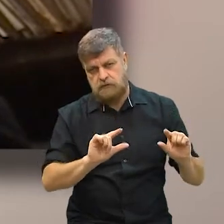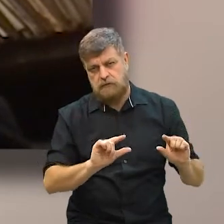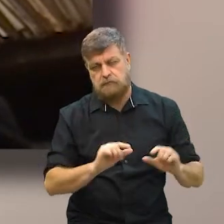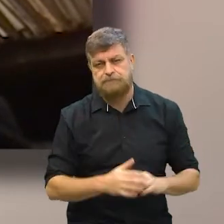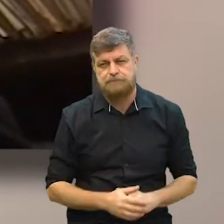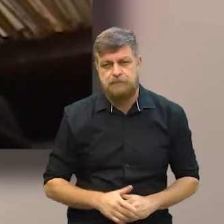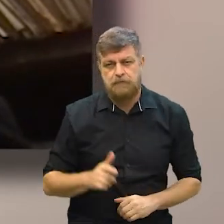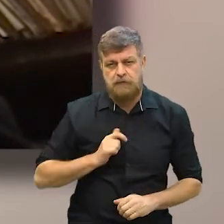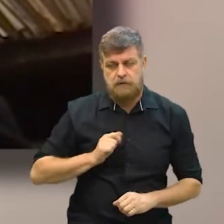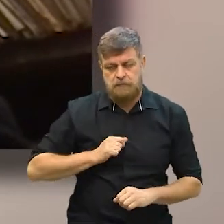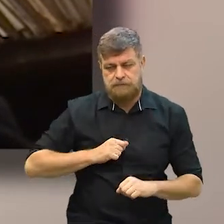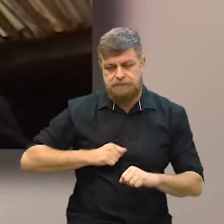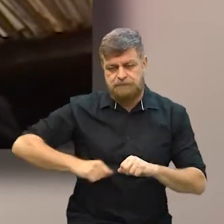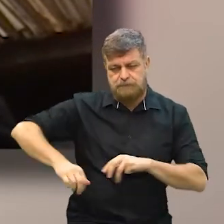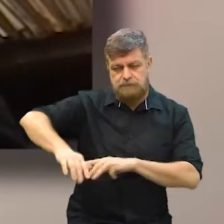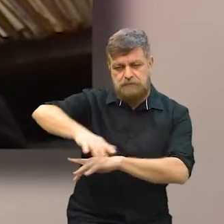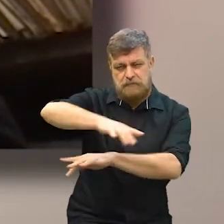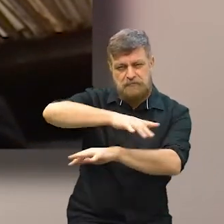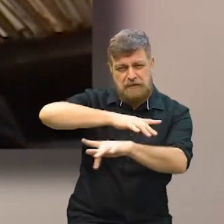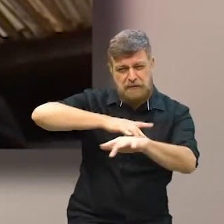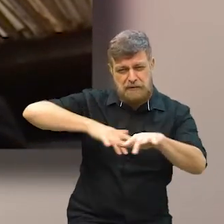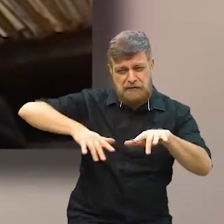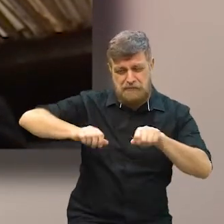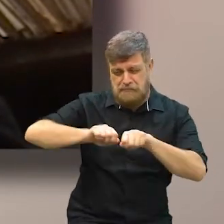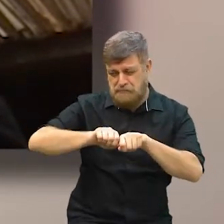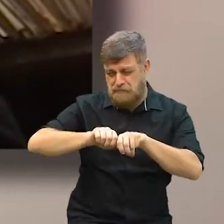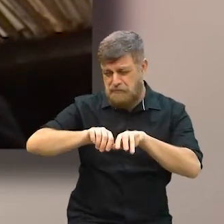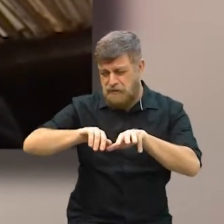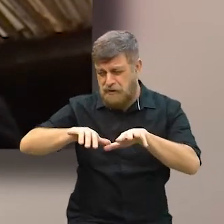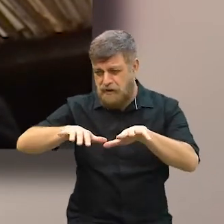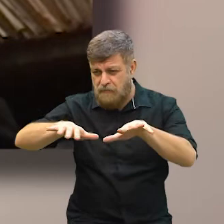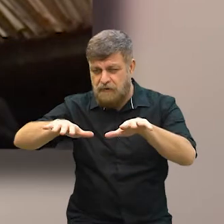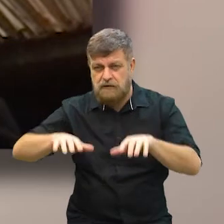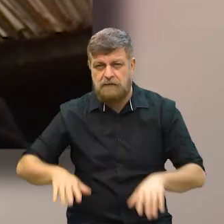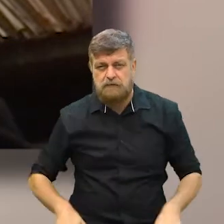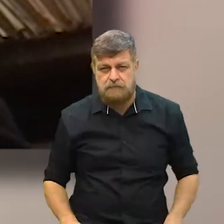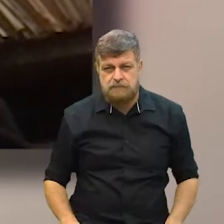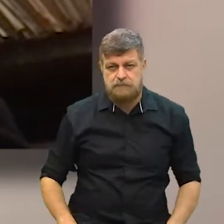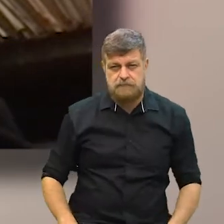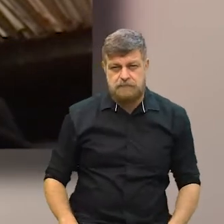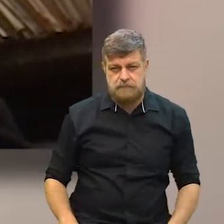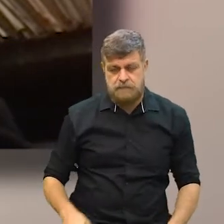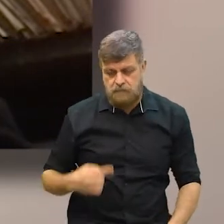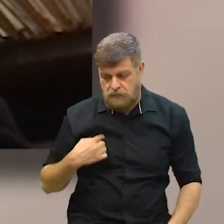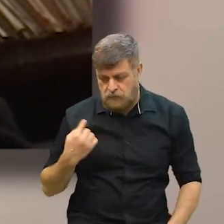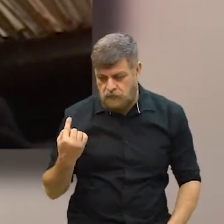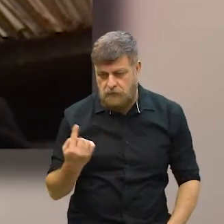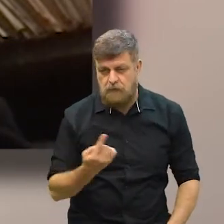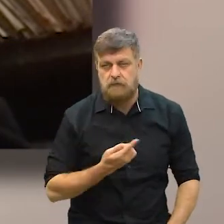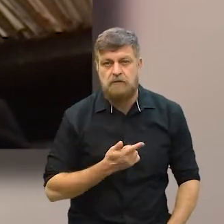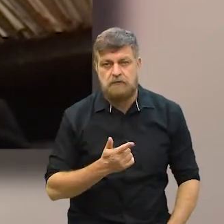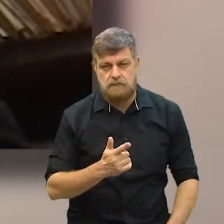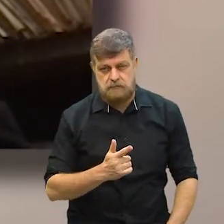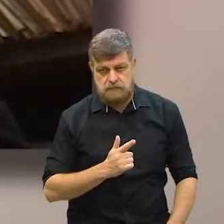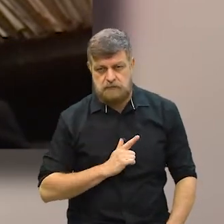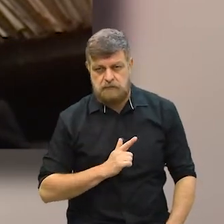É uma pandemia que cada vez mais nós